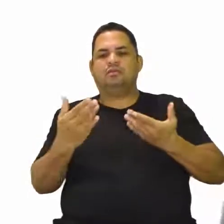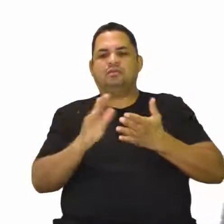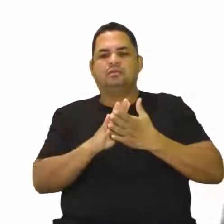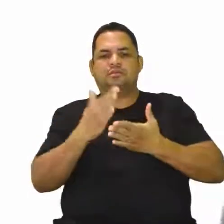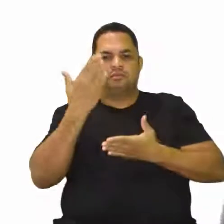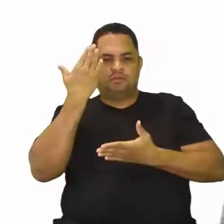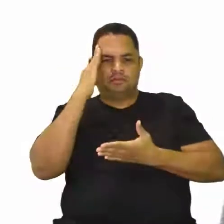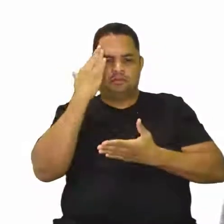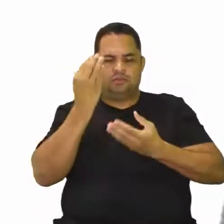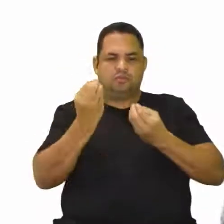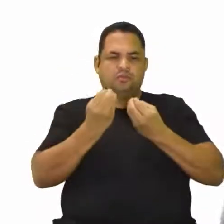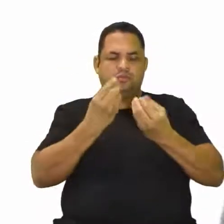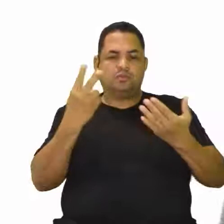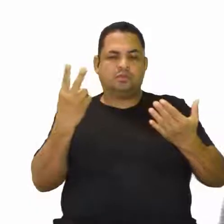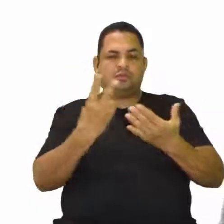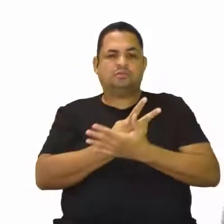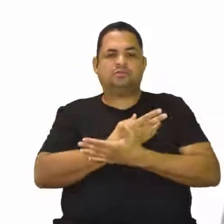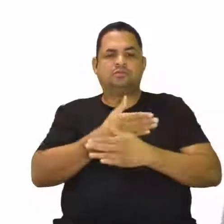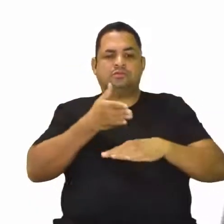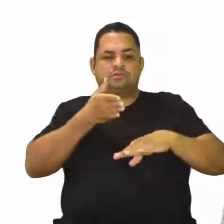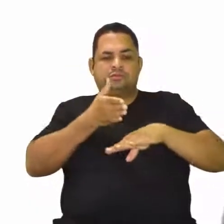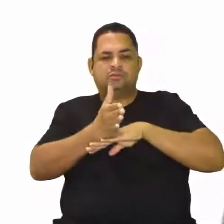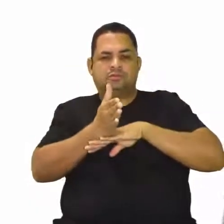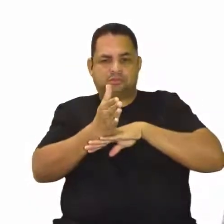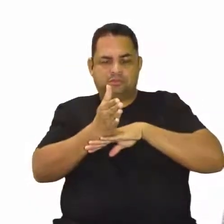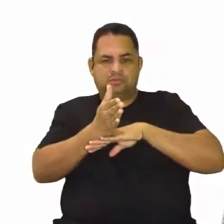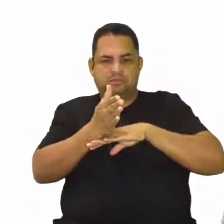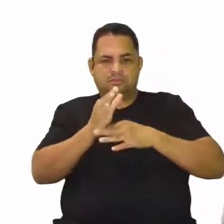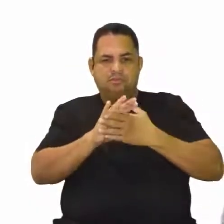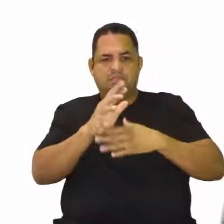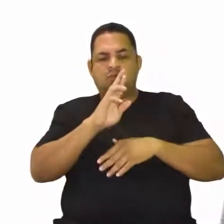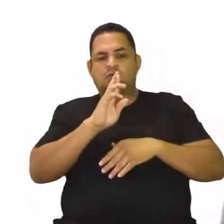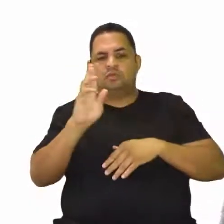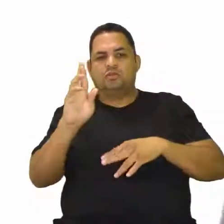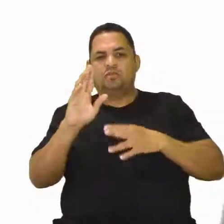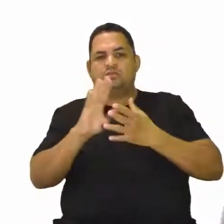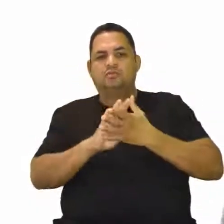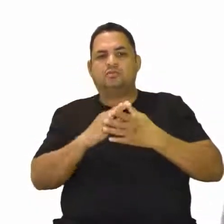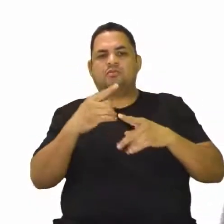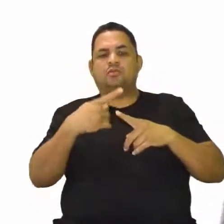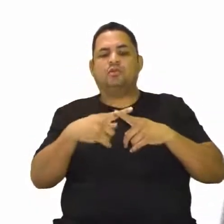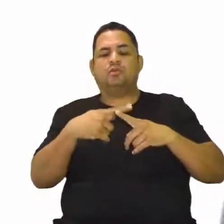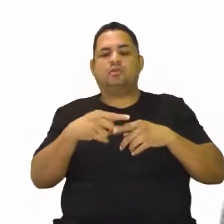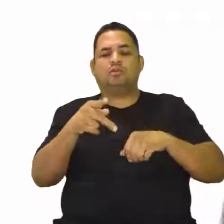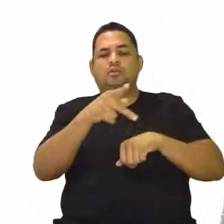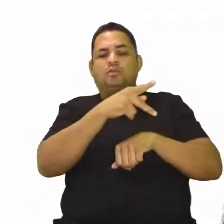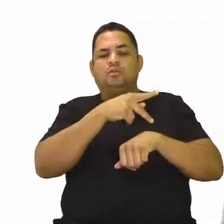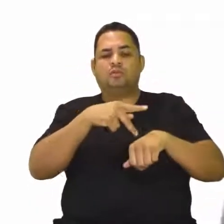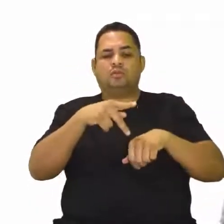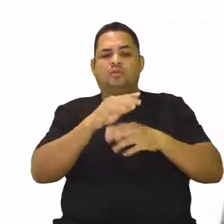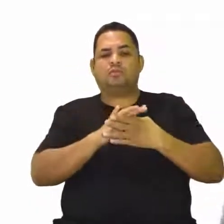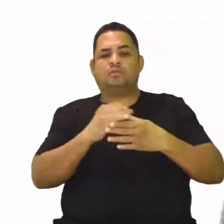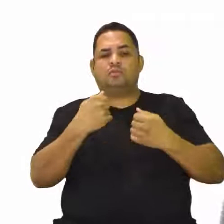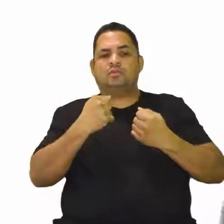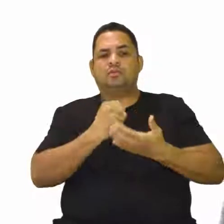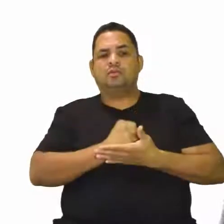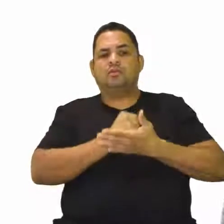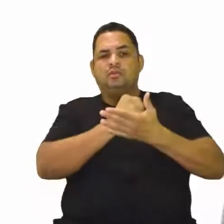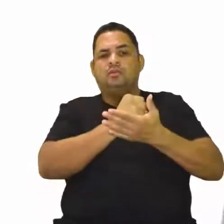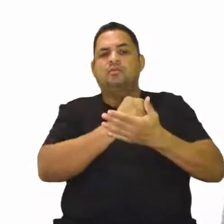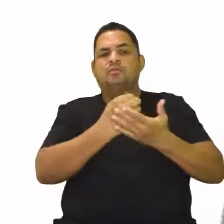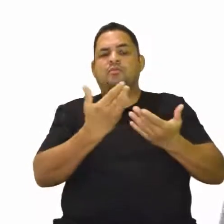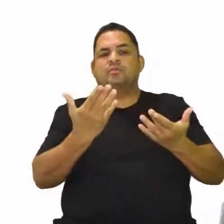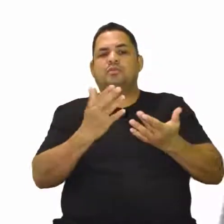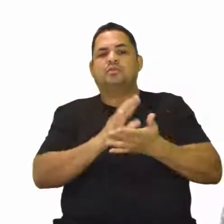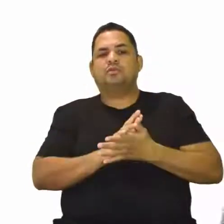vocês vão entendeu Como que se deu essa entrada Soviética porque as doações irão pedir apoio da não Soviética